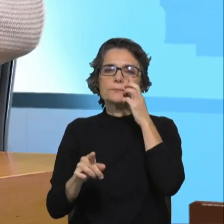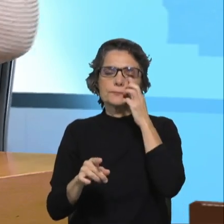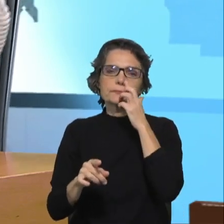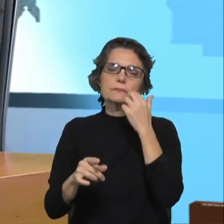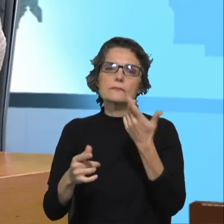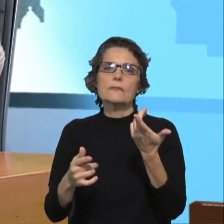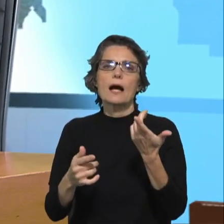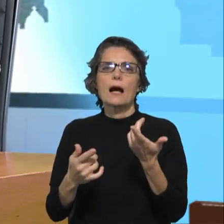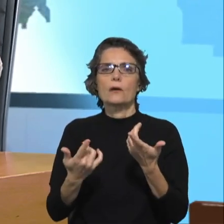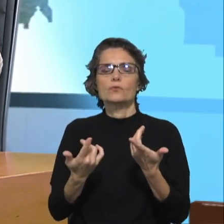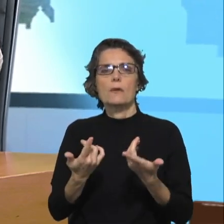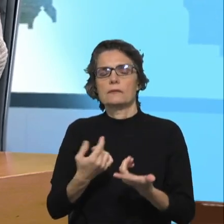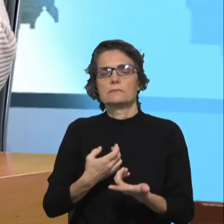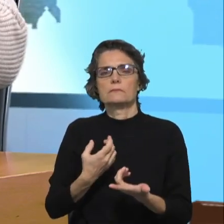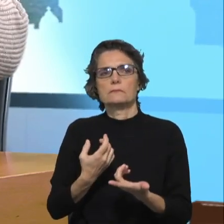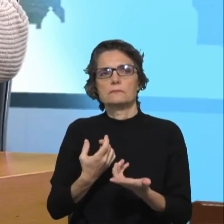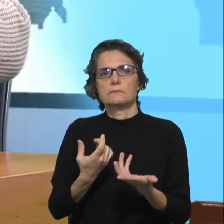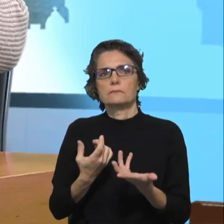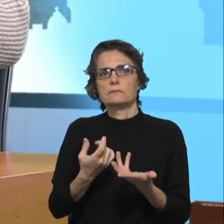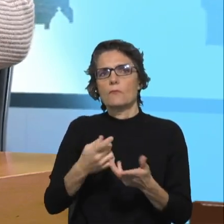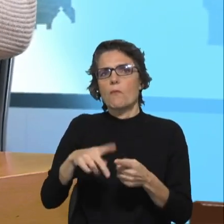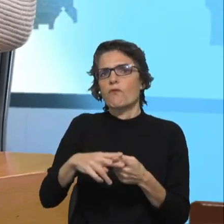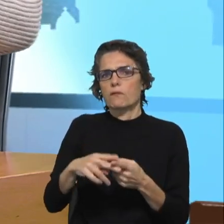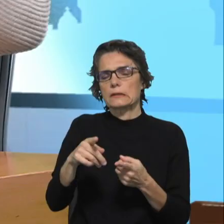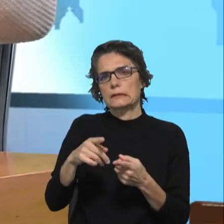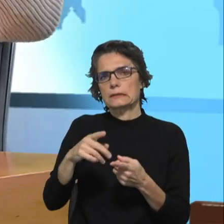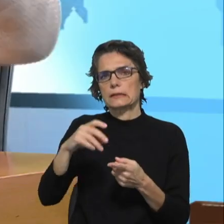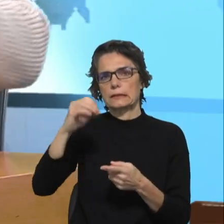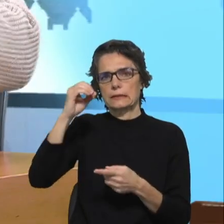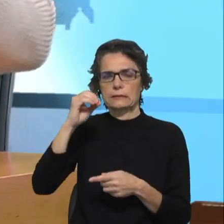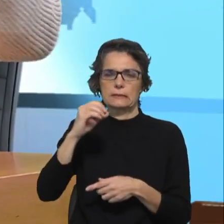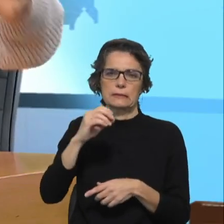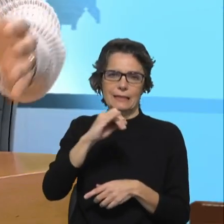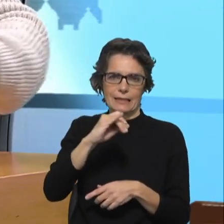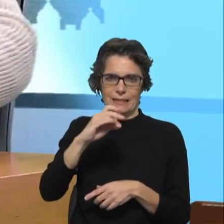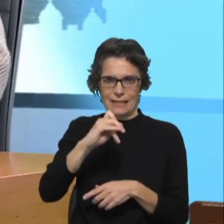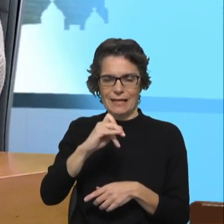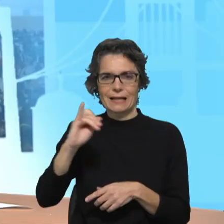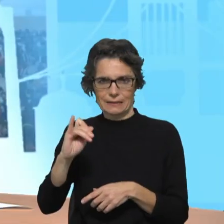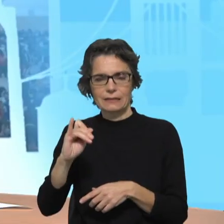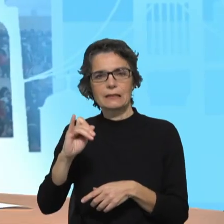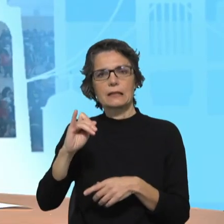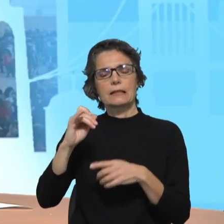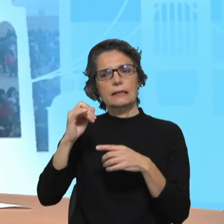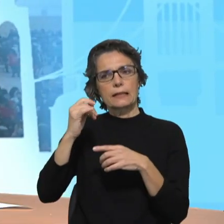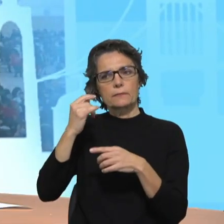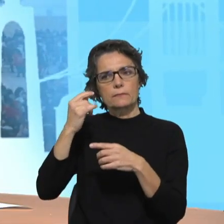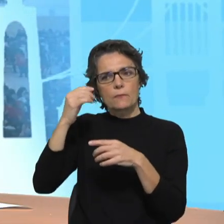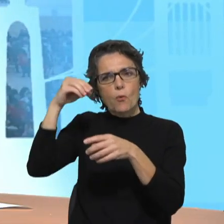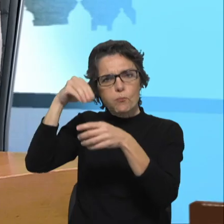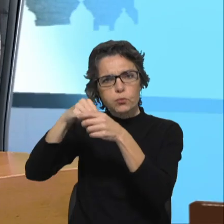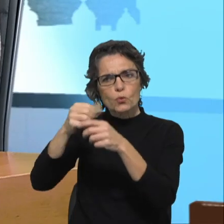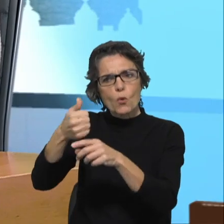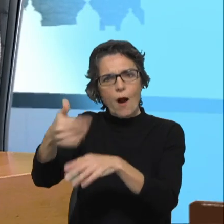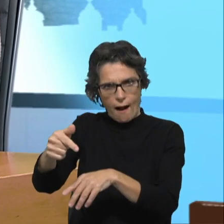de Maria é esta confiança. Sim. Aqui são ferramentas de inteligência artificial treinadas, é um Fiat também. E por isso acho